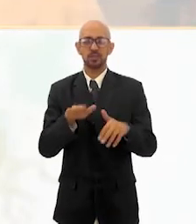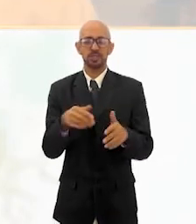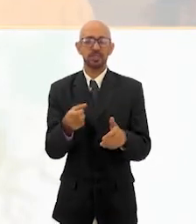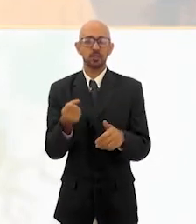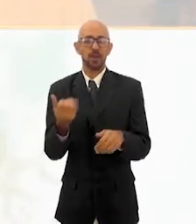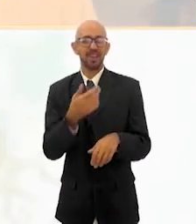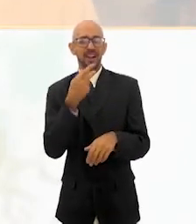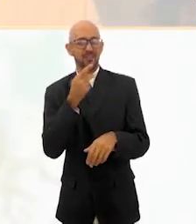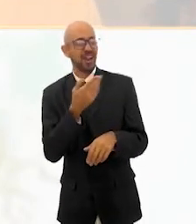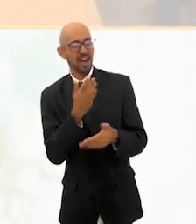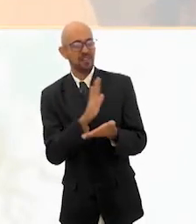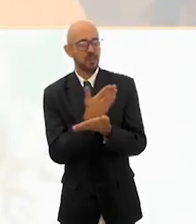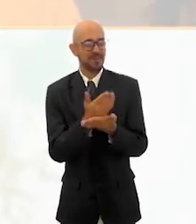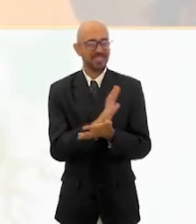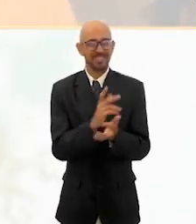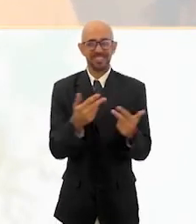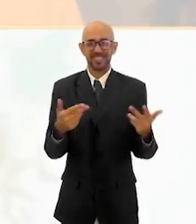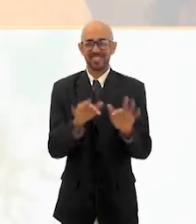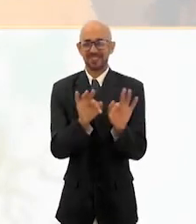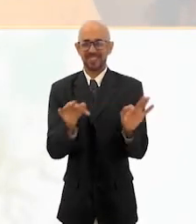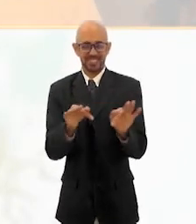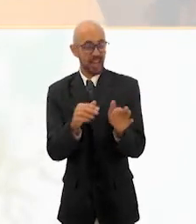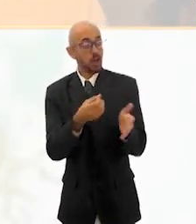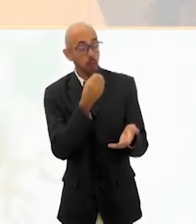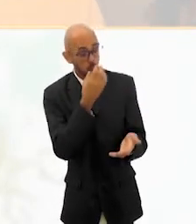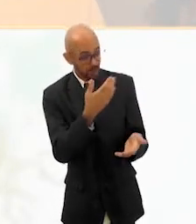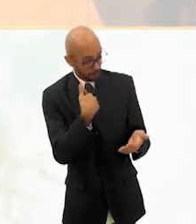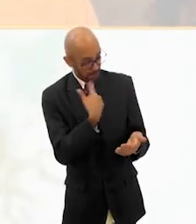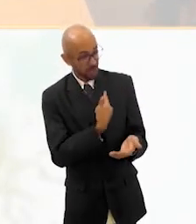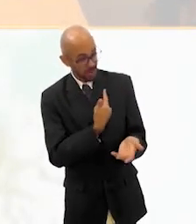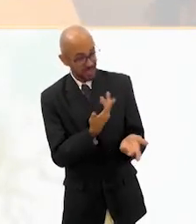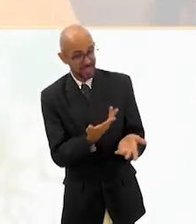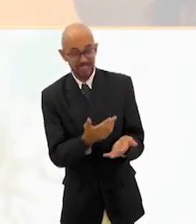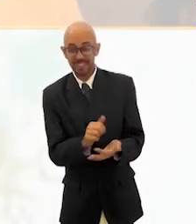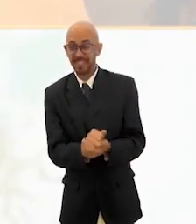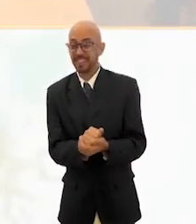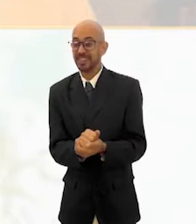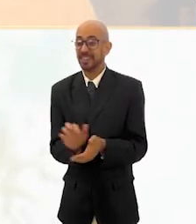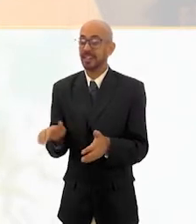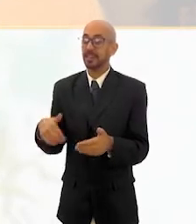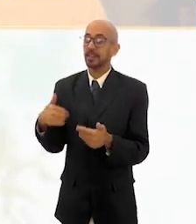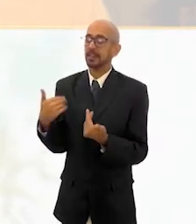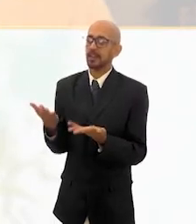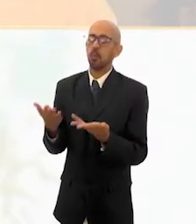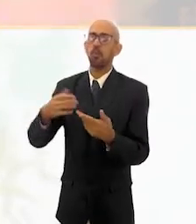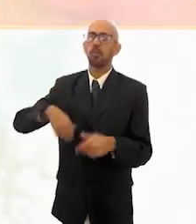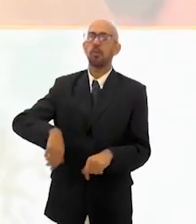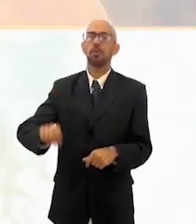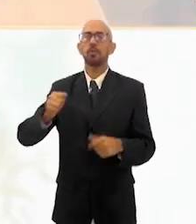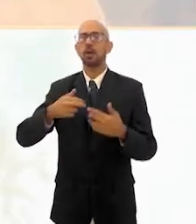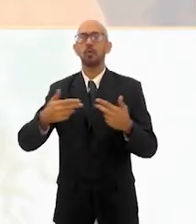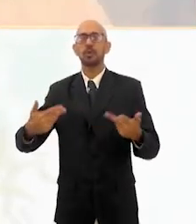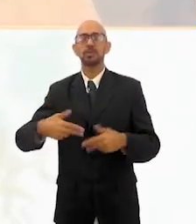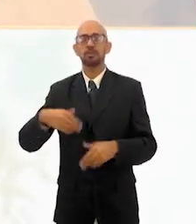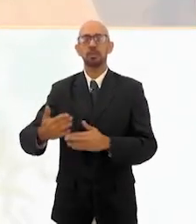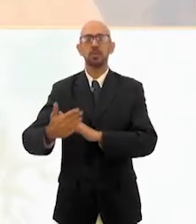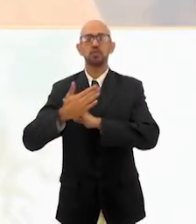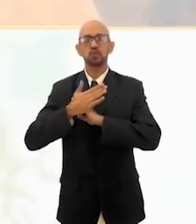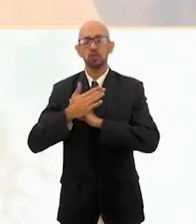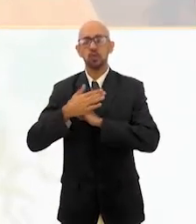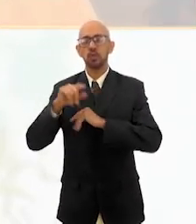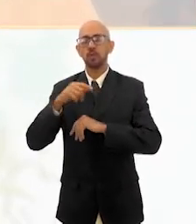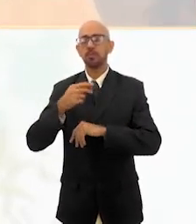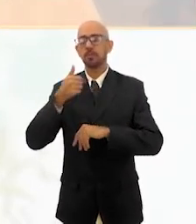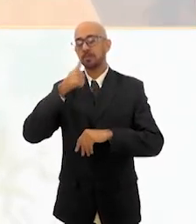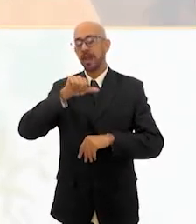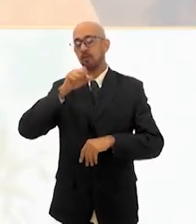mas ela Ah, soltava uns. conta alguns pra gente. Ah, tem uma que eu guardo até hoje que me ajudou muito nessas andanças por